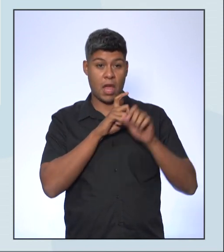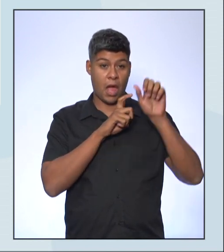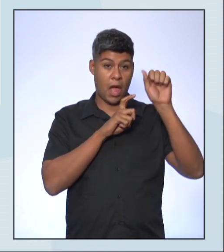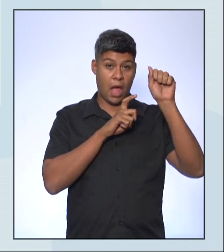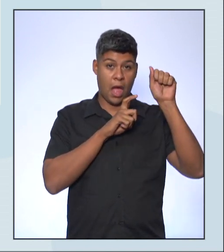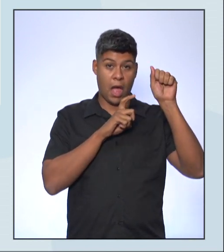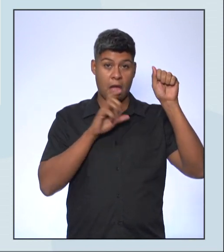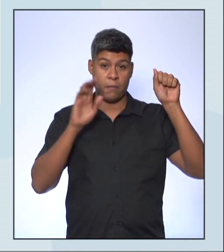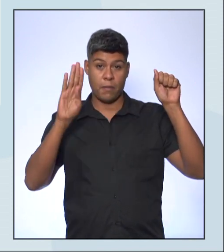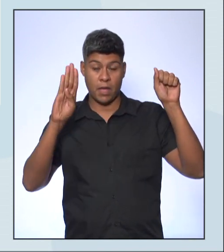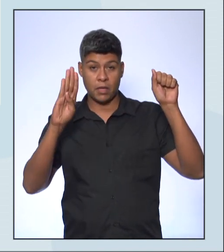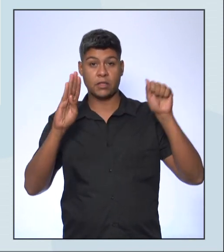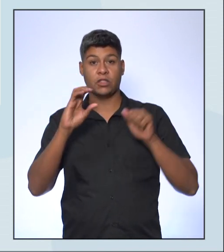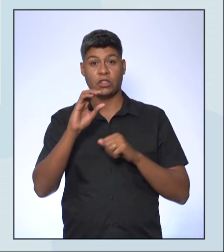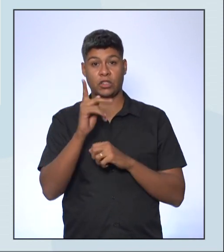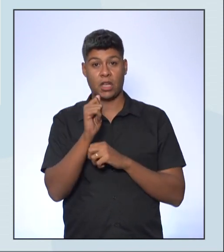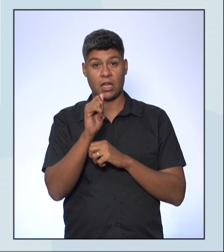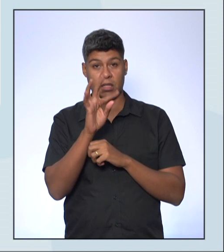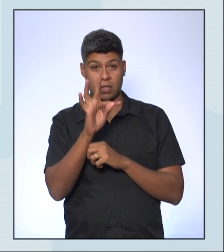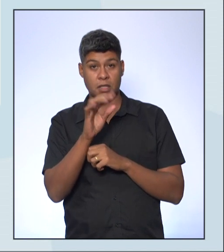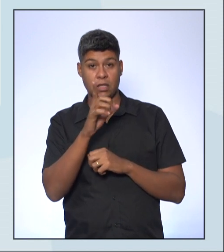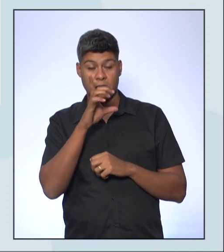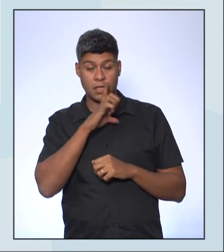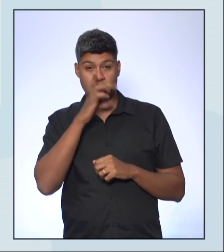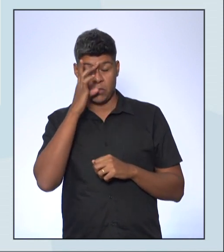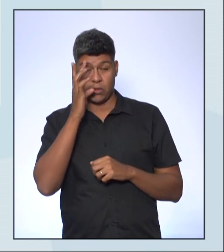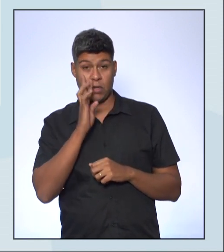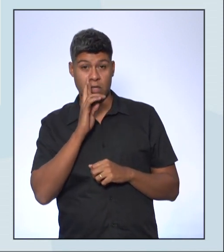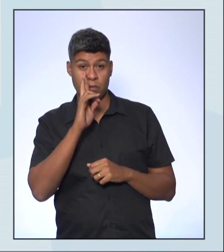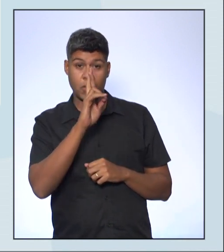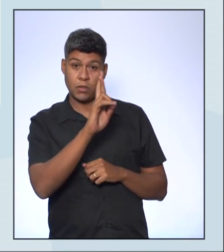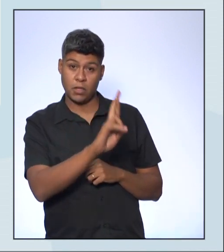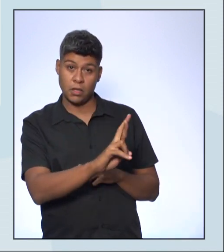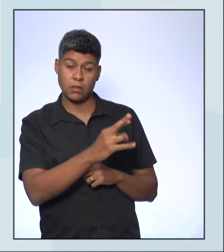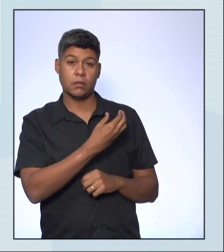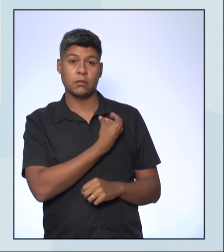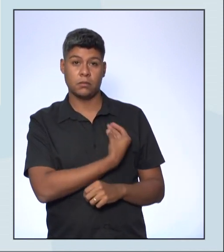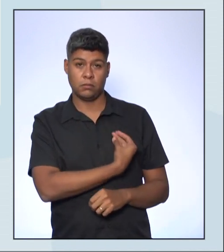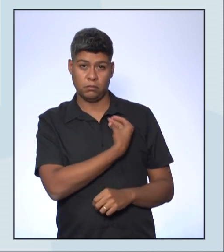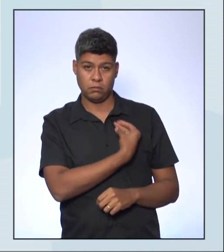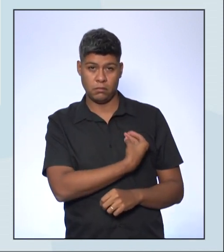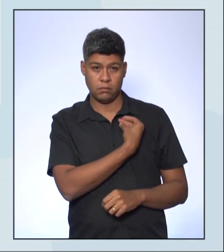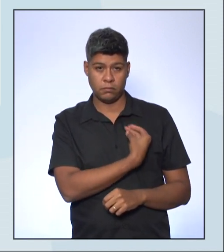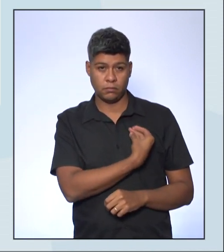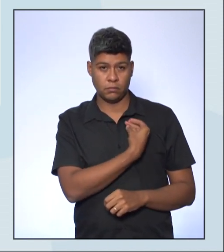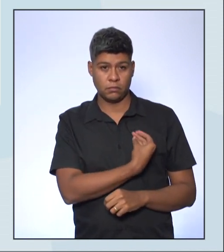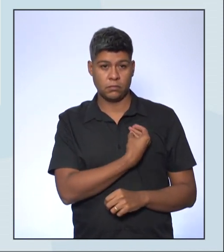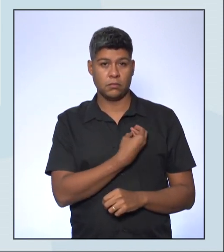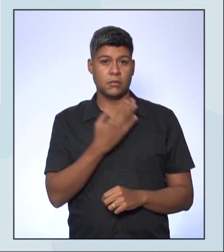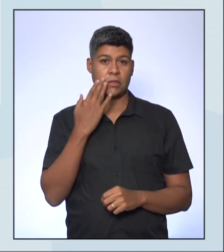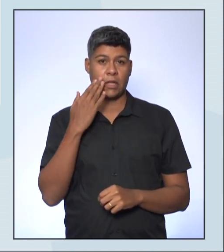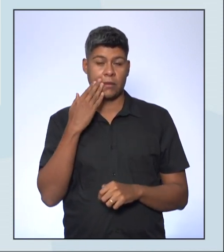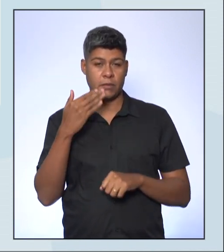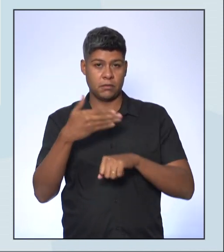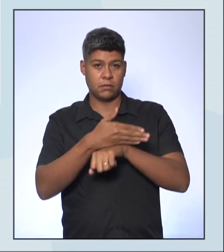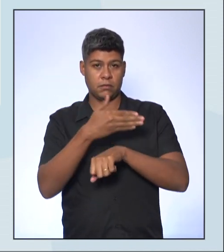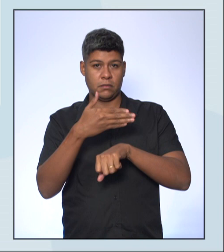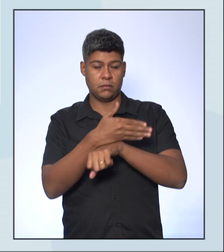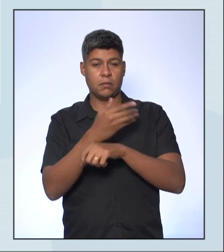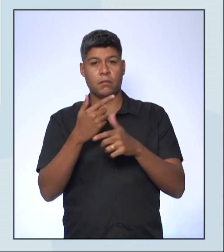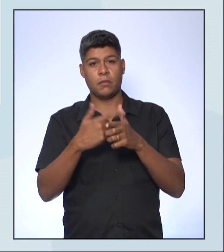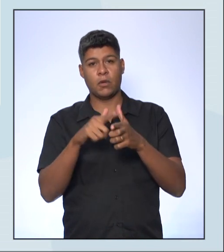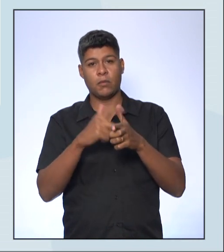B. O chat está aberto, estou vendo o pessoal já respondendo bastante, falando que está presente. Jonas, estão achando que aqui é a lista de chamada, mas isso não tem